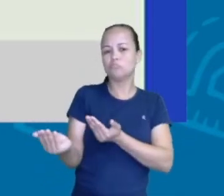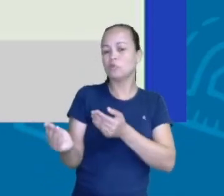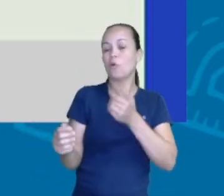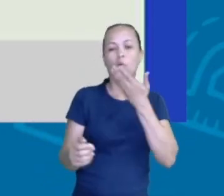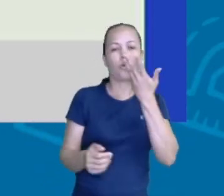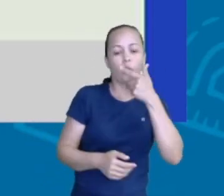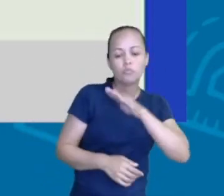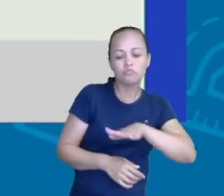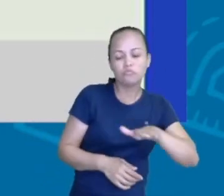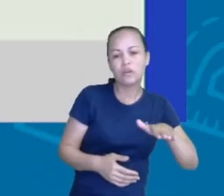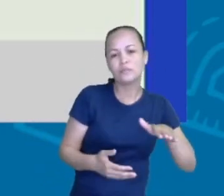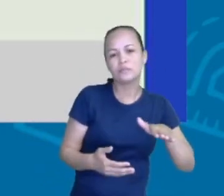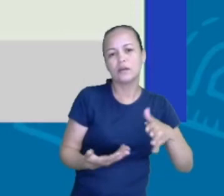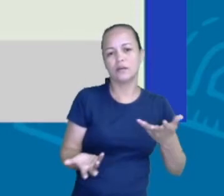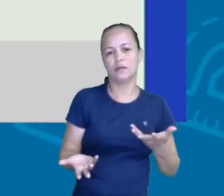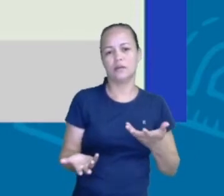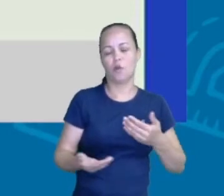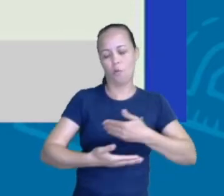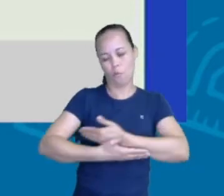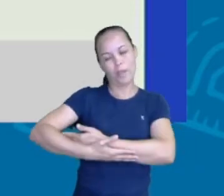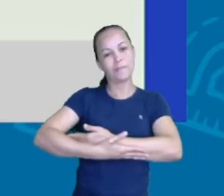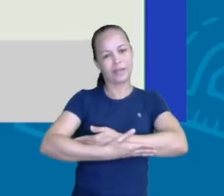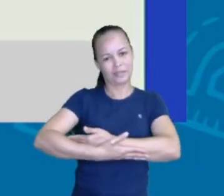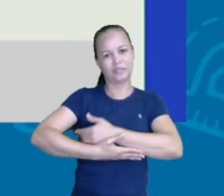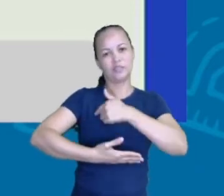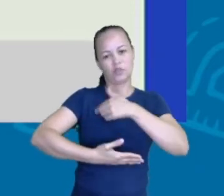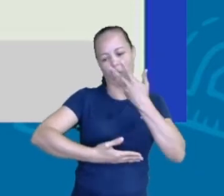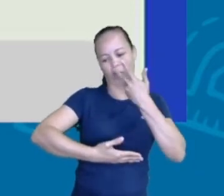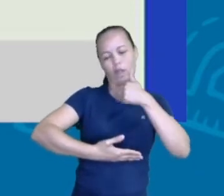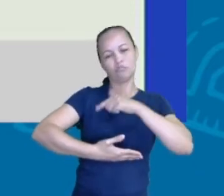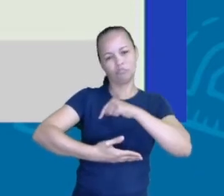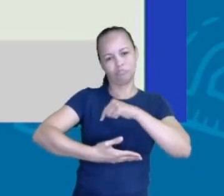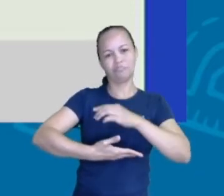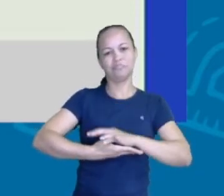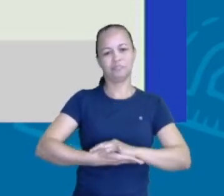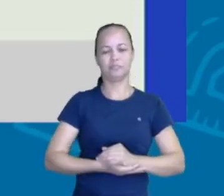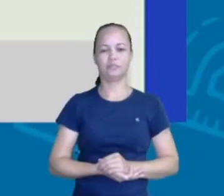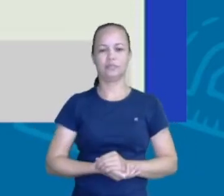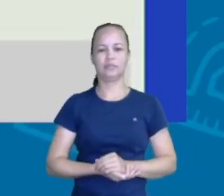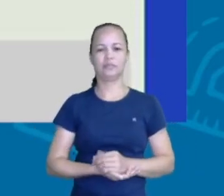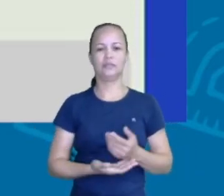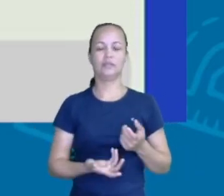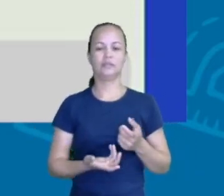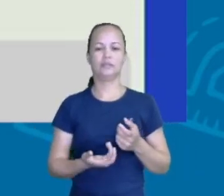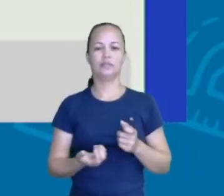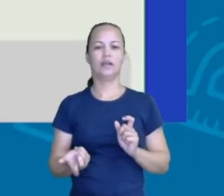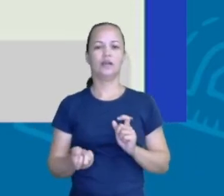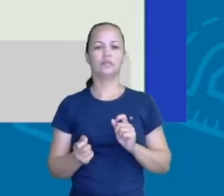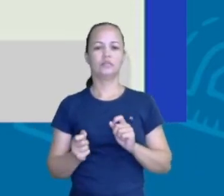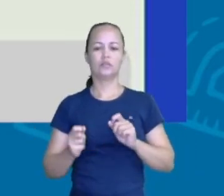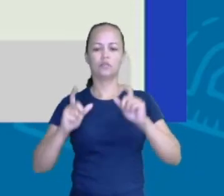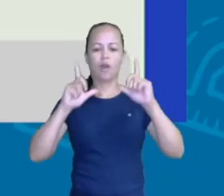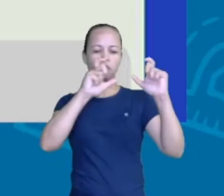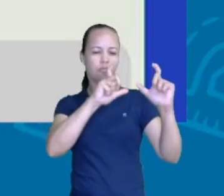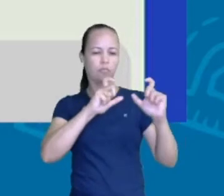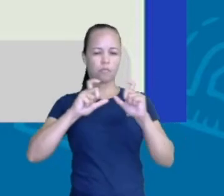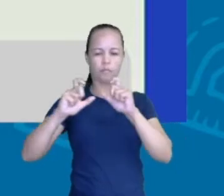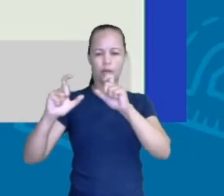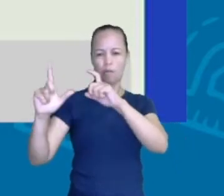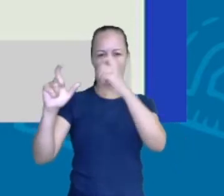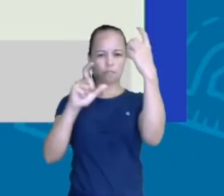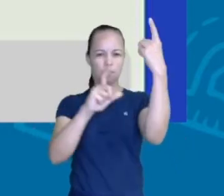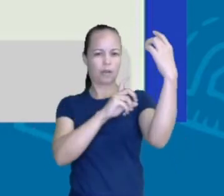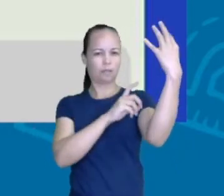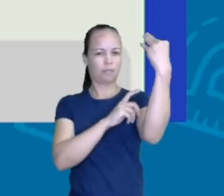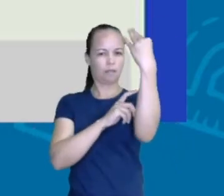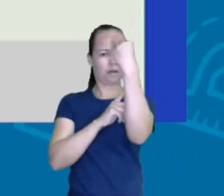Muito bem, o bebezinho do colo. E nessa aqui, quem são esses que estão tirando selfie?